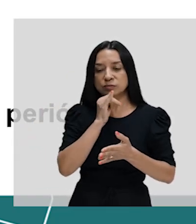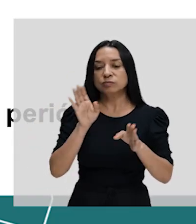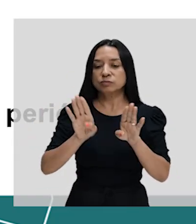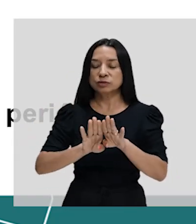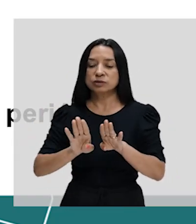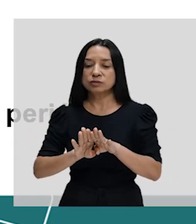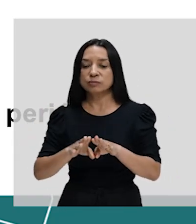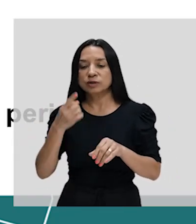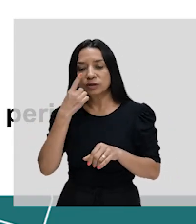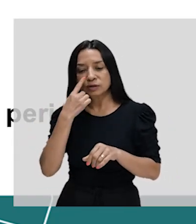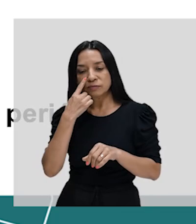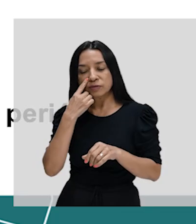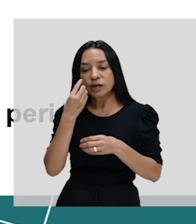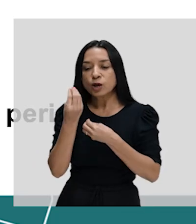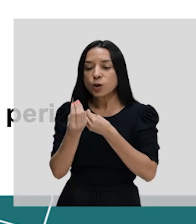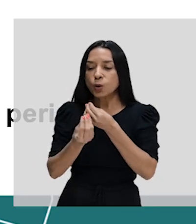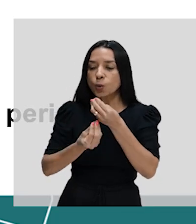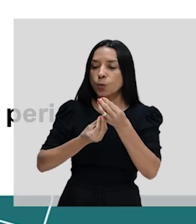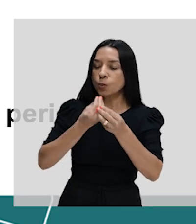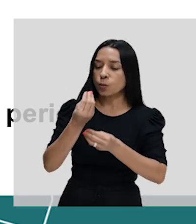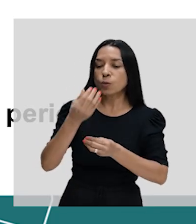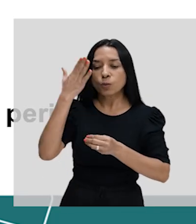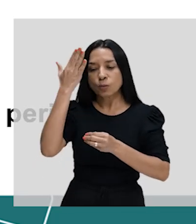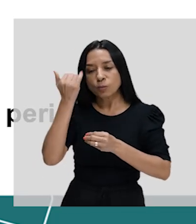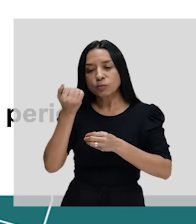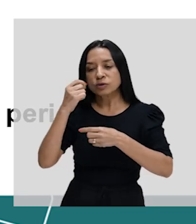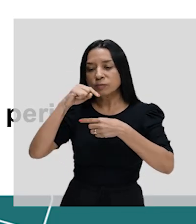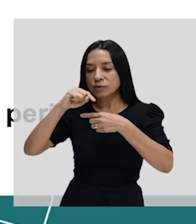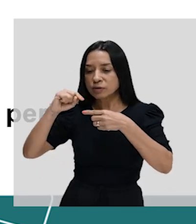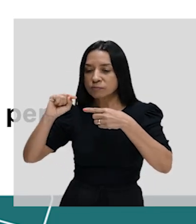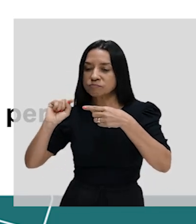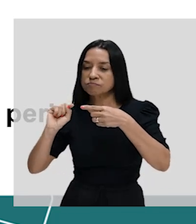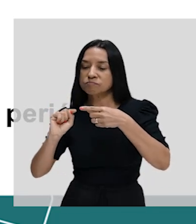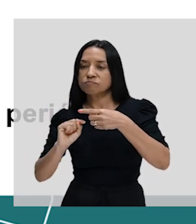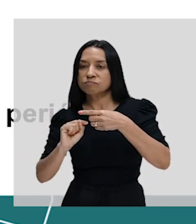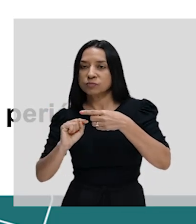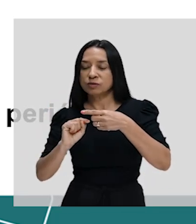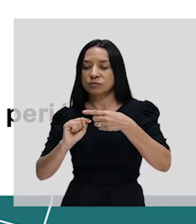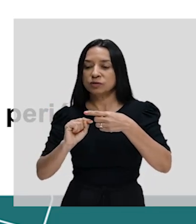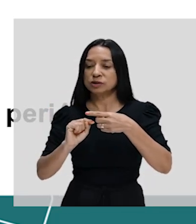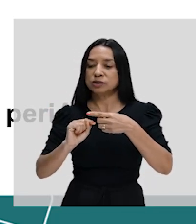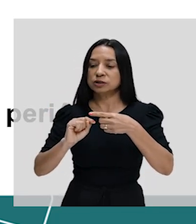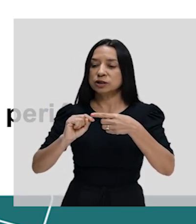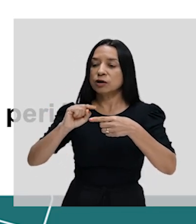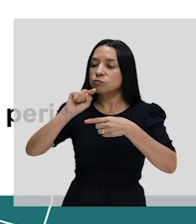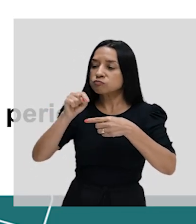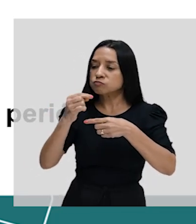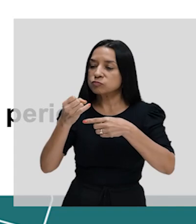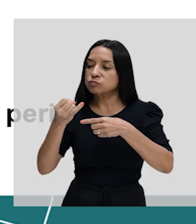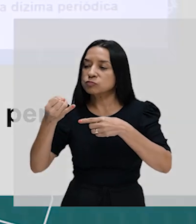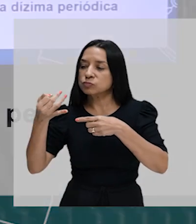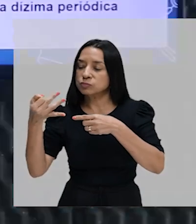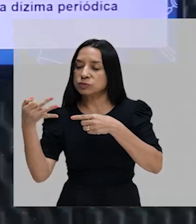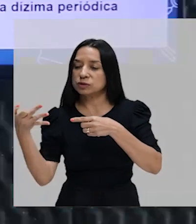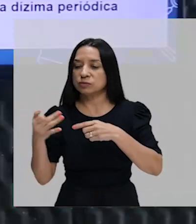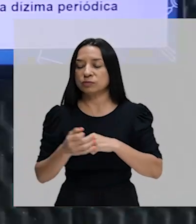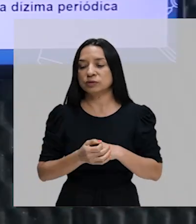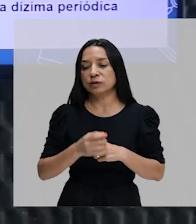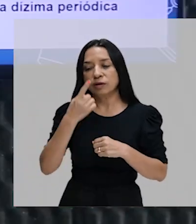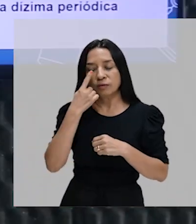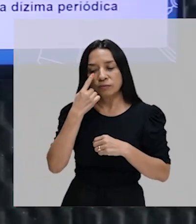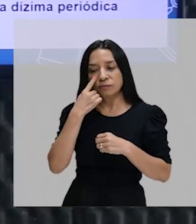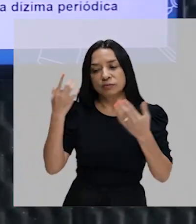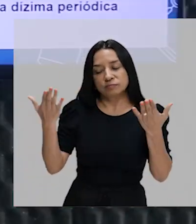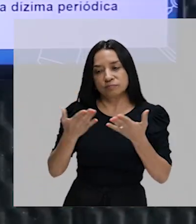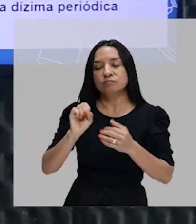né, de identificar, né, a fração geratriz da chamada dízima periódica. Então, veja que